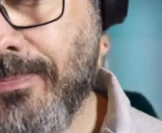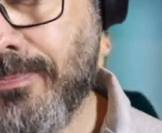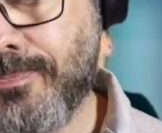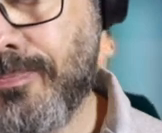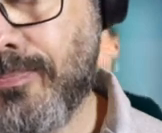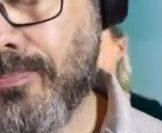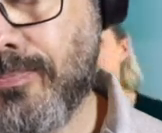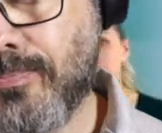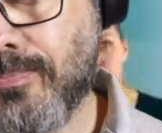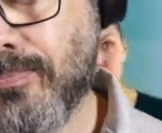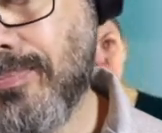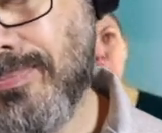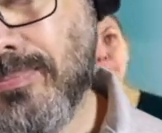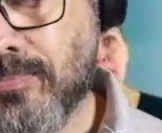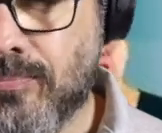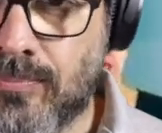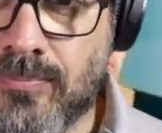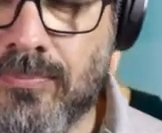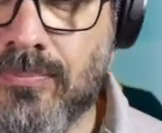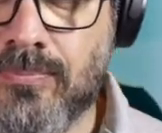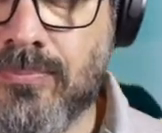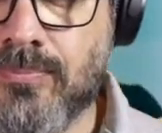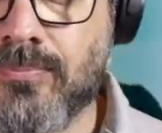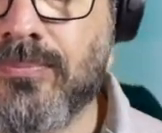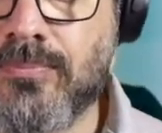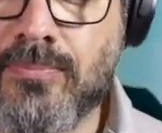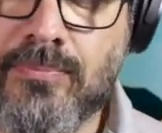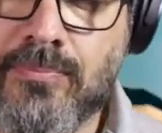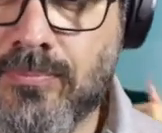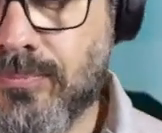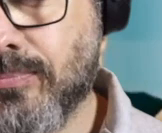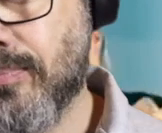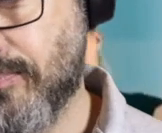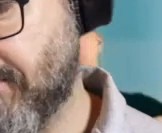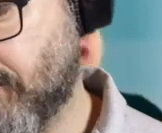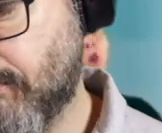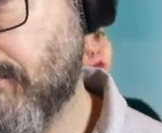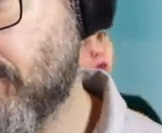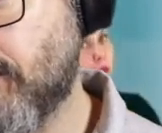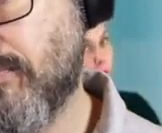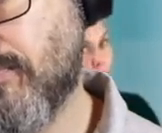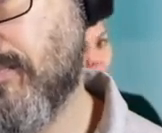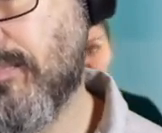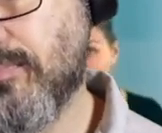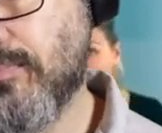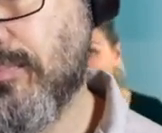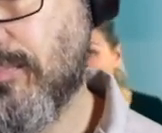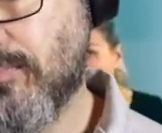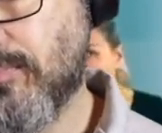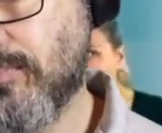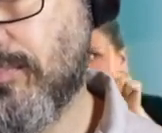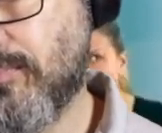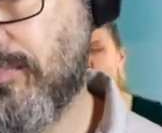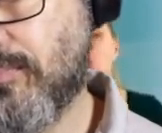mil produtos. Você viu nos combustíveis, o ICMS estava lá em cima... Passamos para um teto de 17%. A